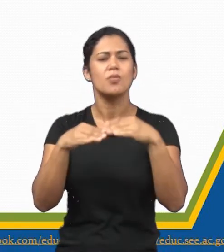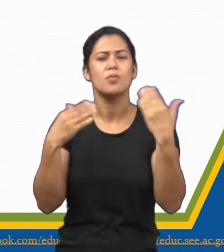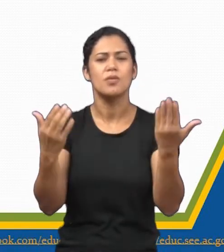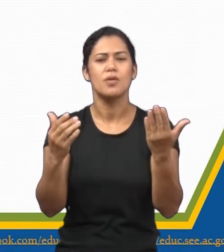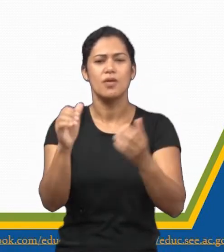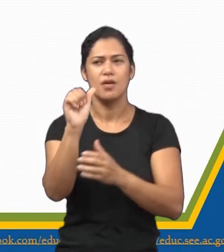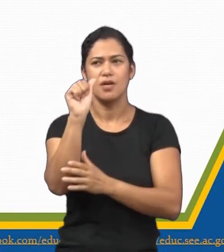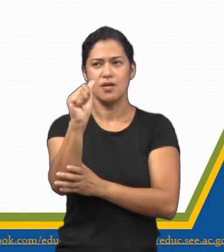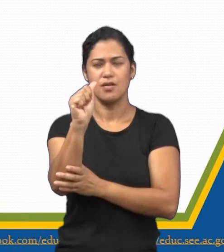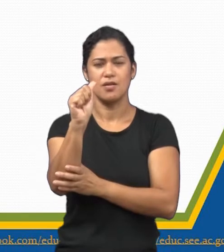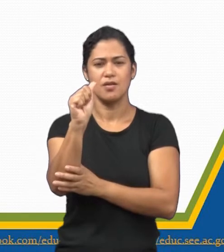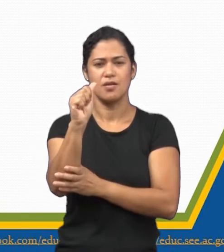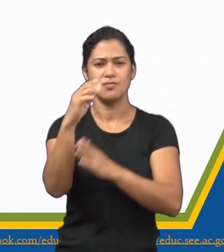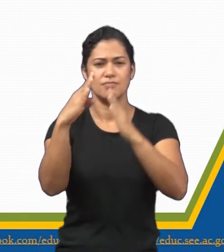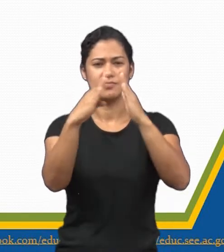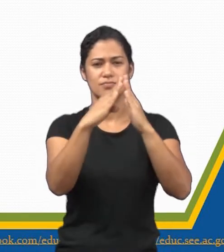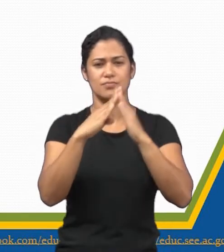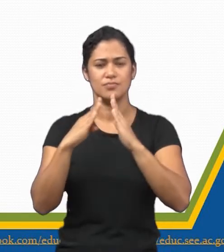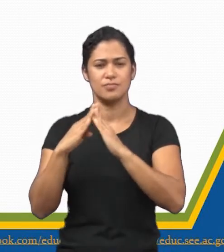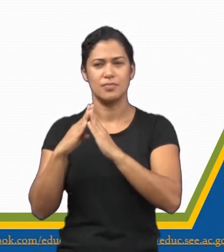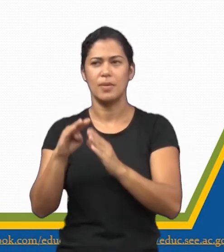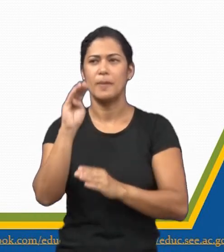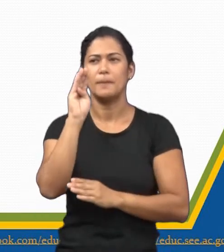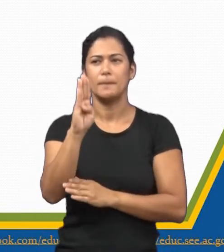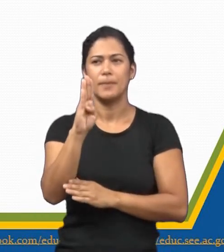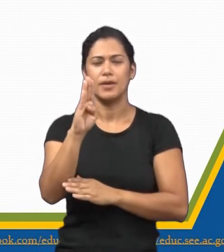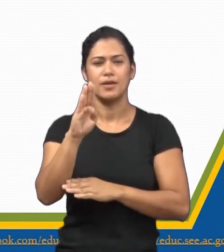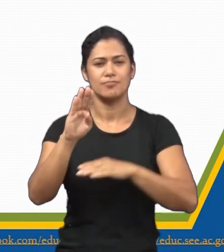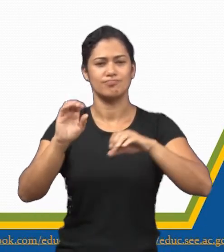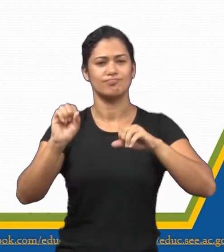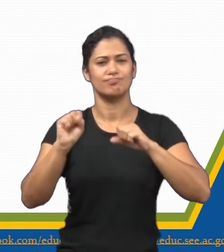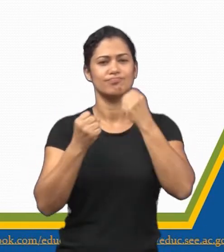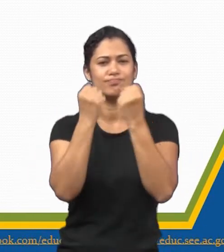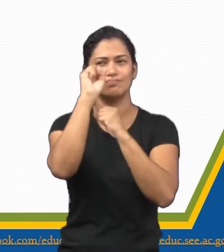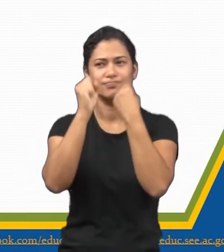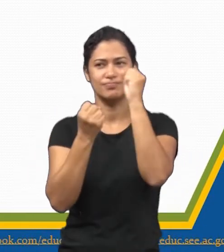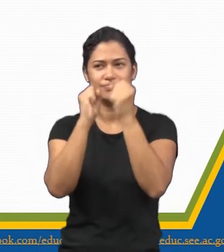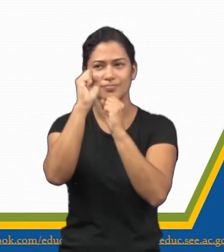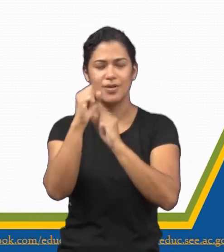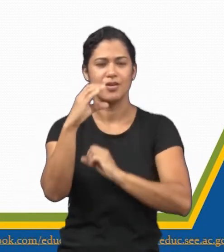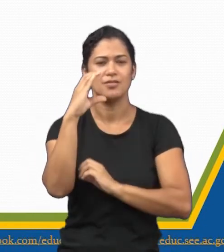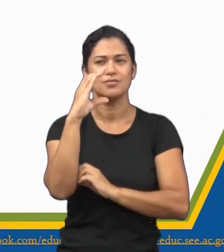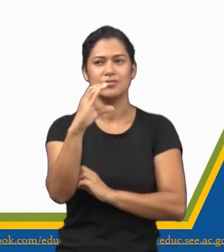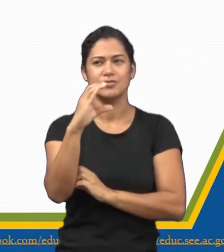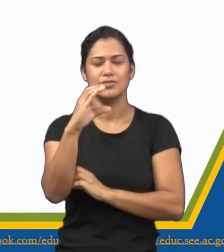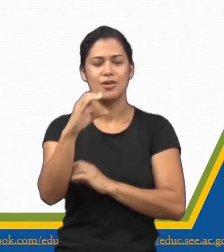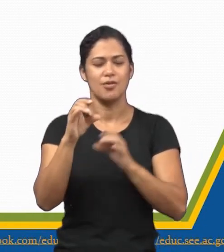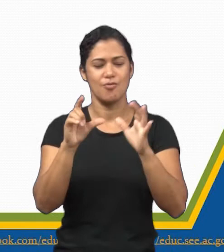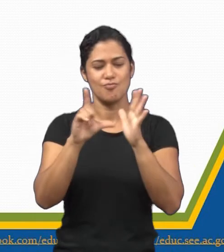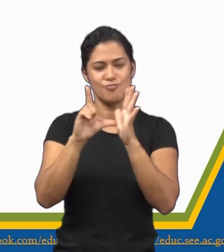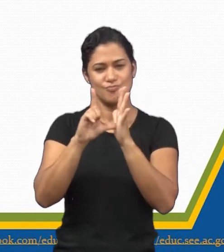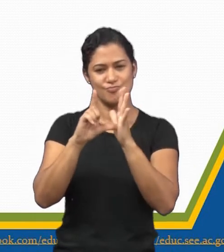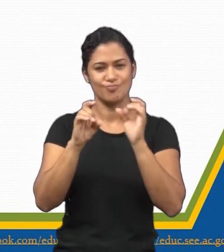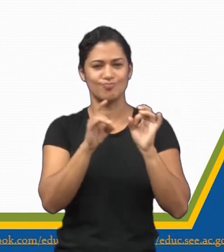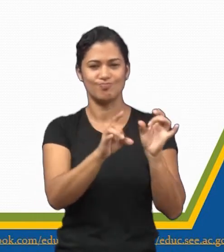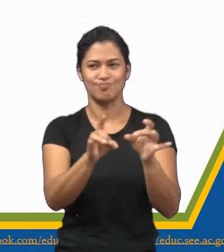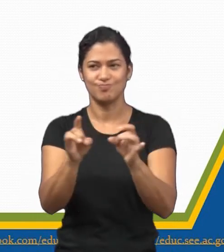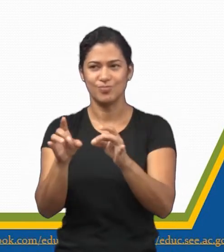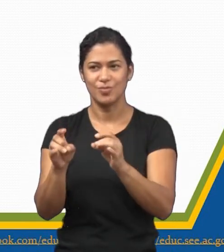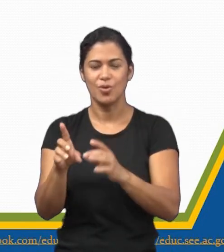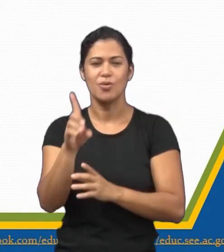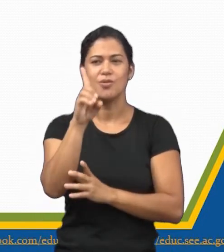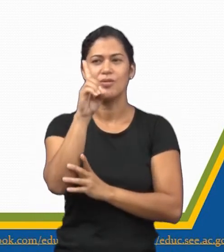indústrias, comércios ou indústrias e comércios? Bairros